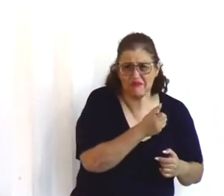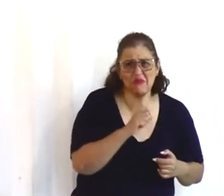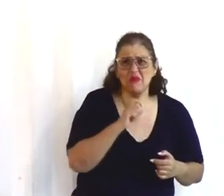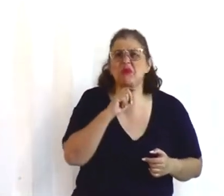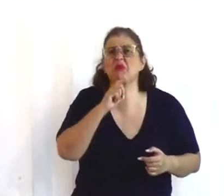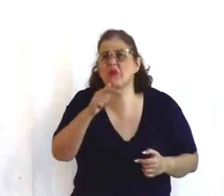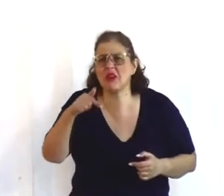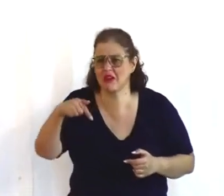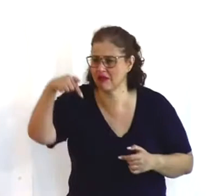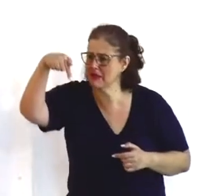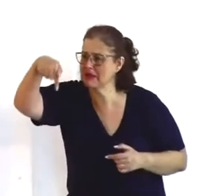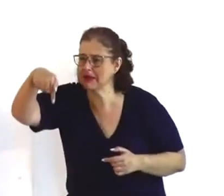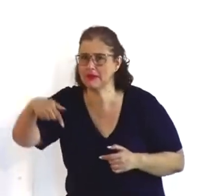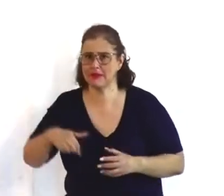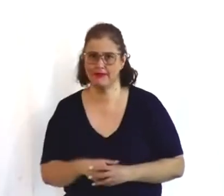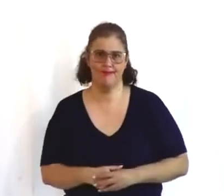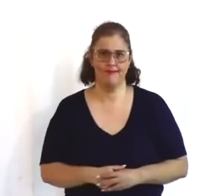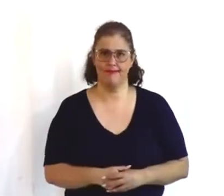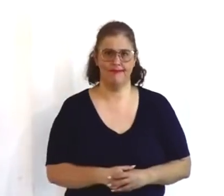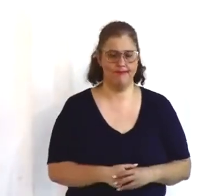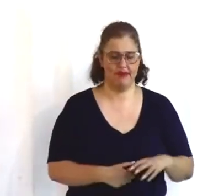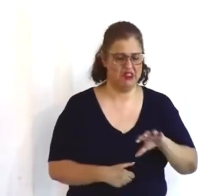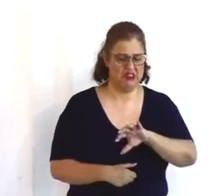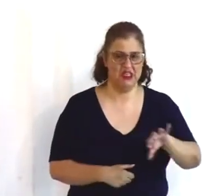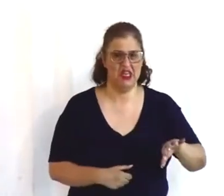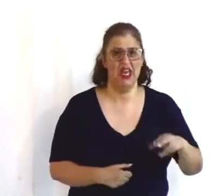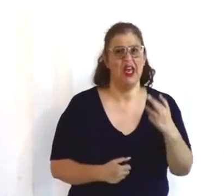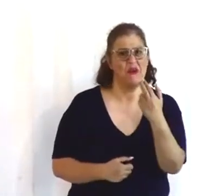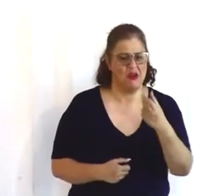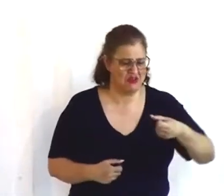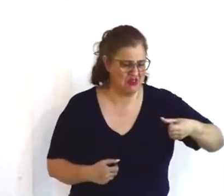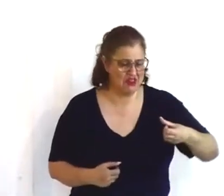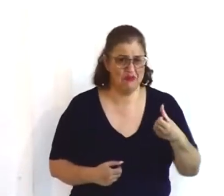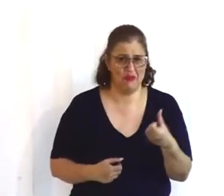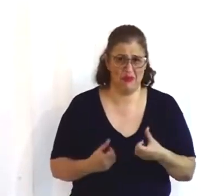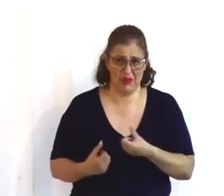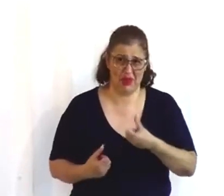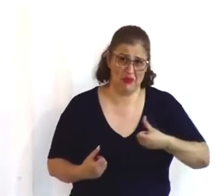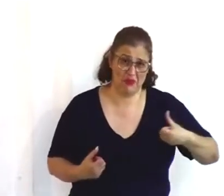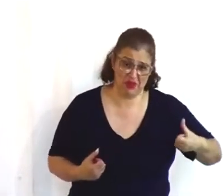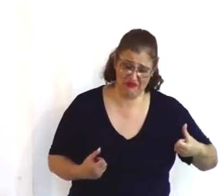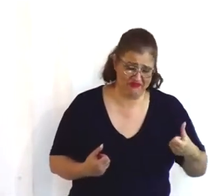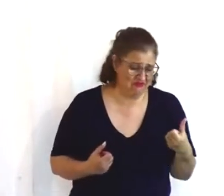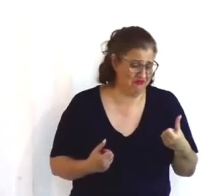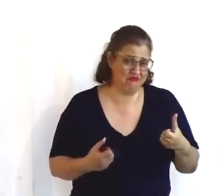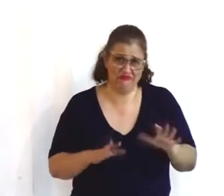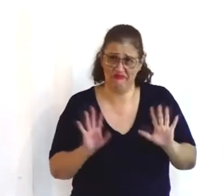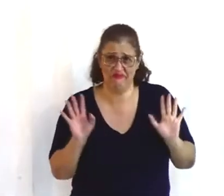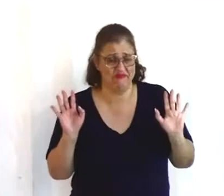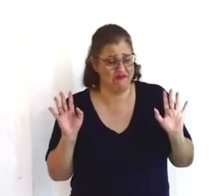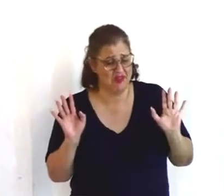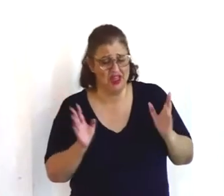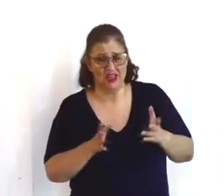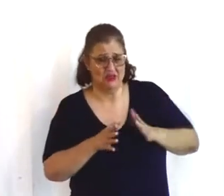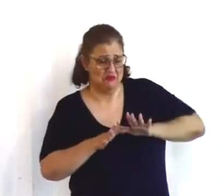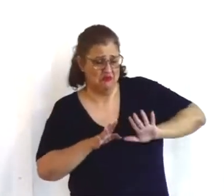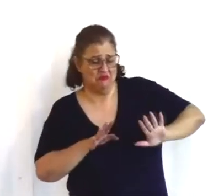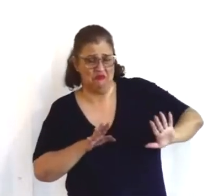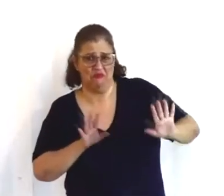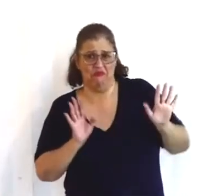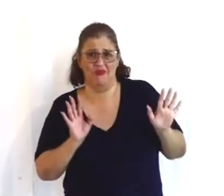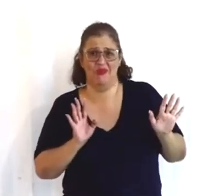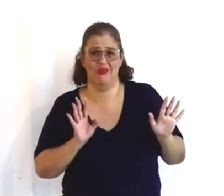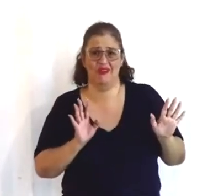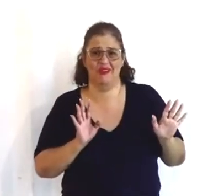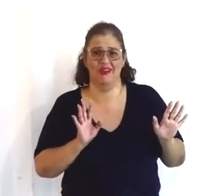o anticristo, nunca será o Cristo. Ele tenta mudar aquilo que na verdade a palavra de Deus apresenta,